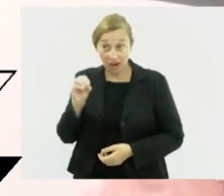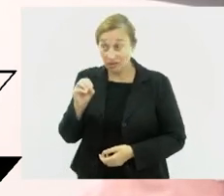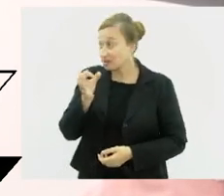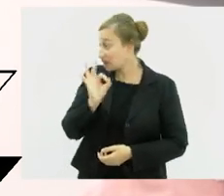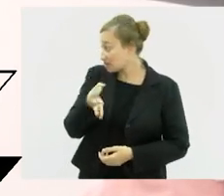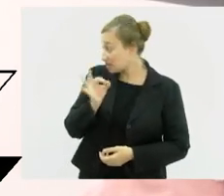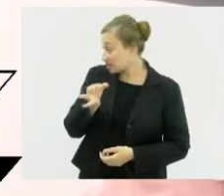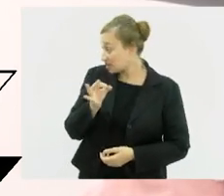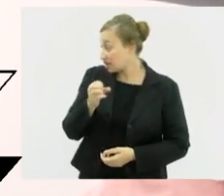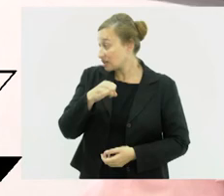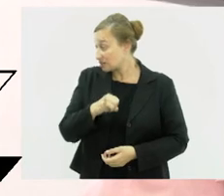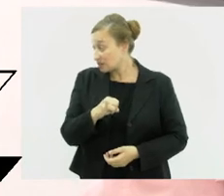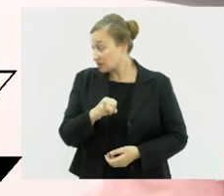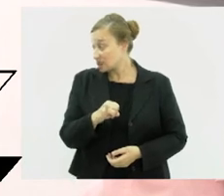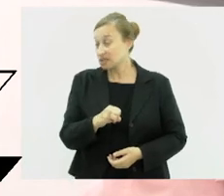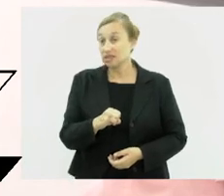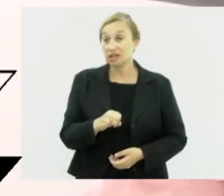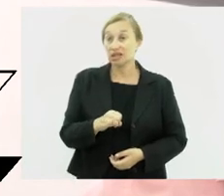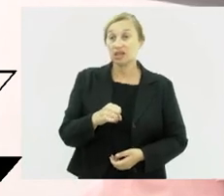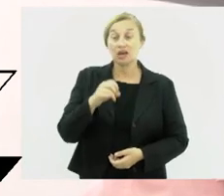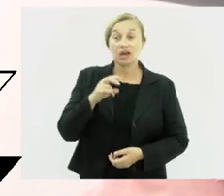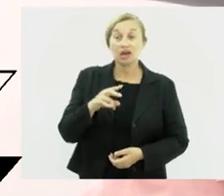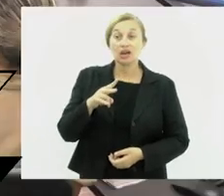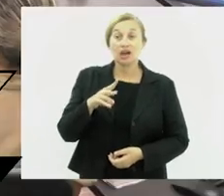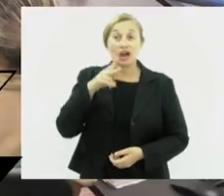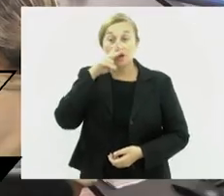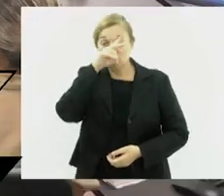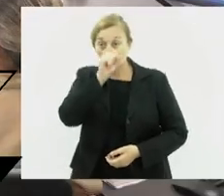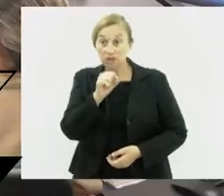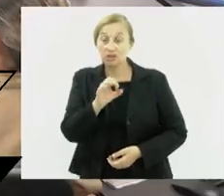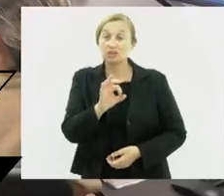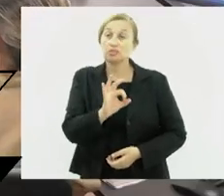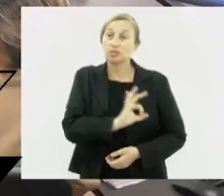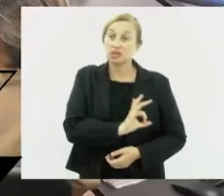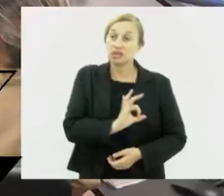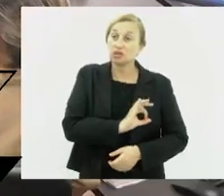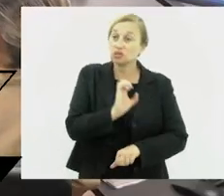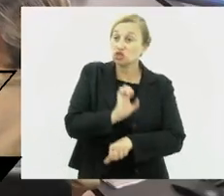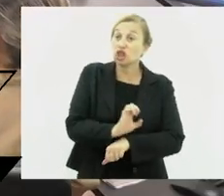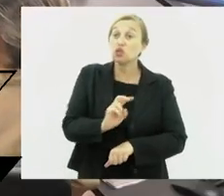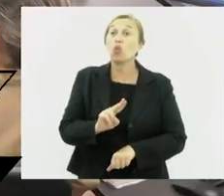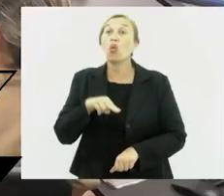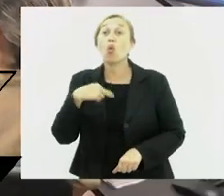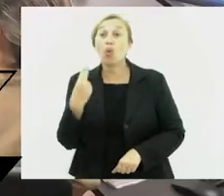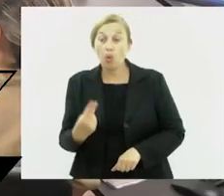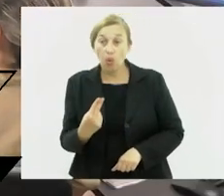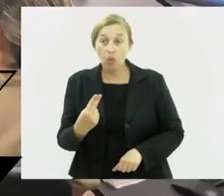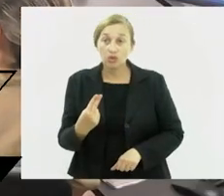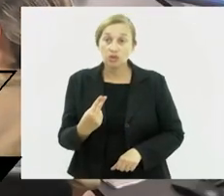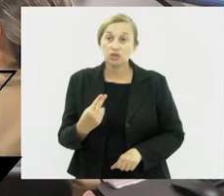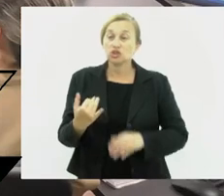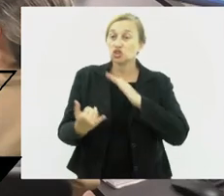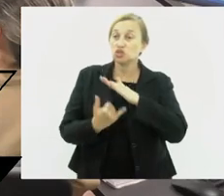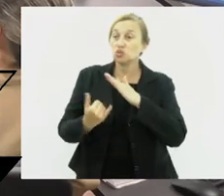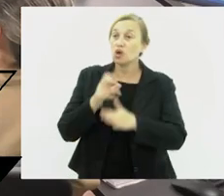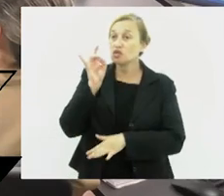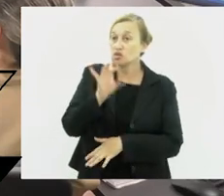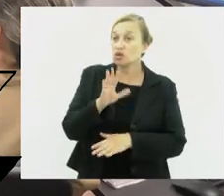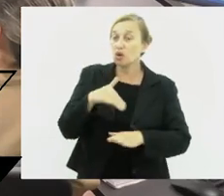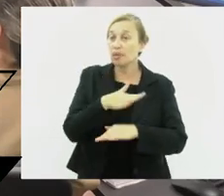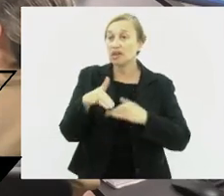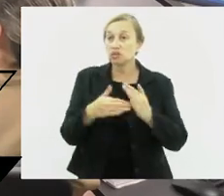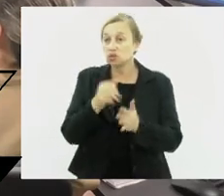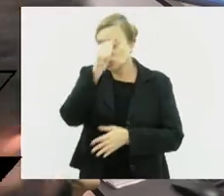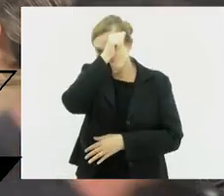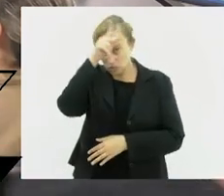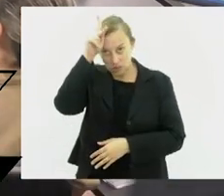ser as autoridades e as forças policiais do Estado, ou a gente vai fazer isso com uma instrução só para todos os